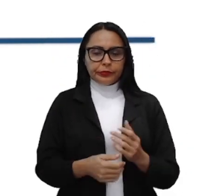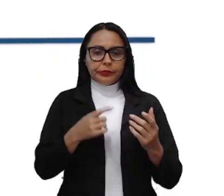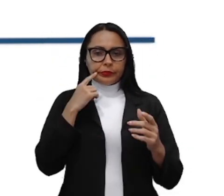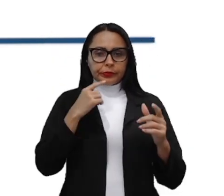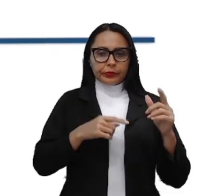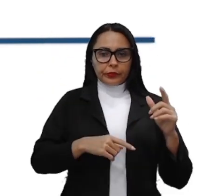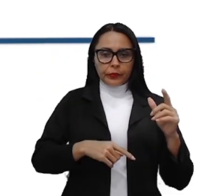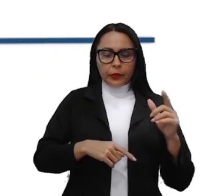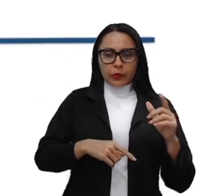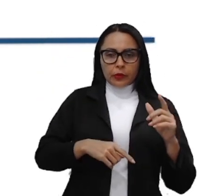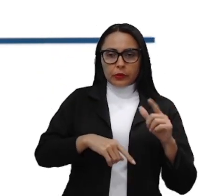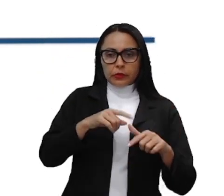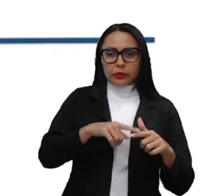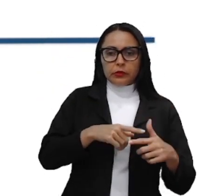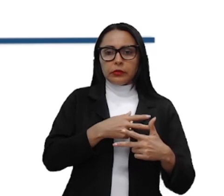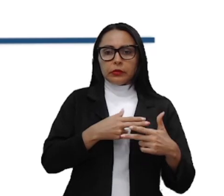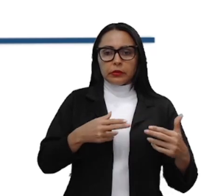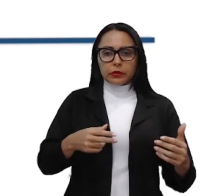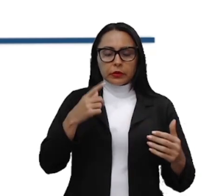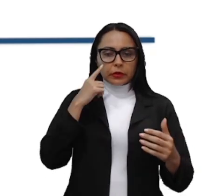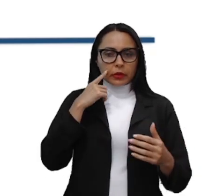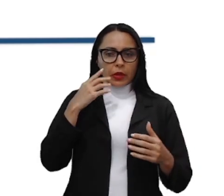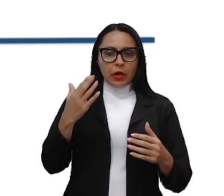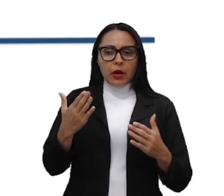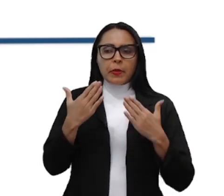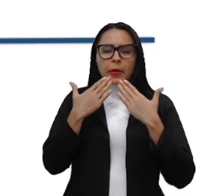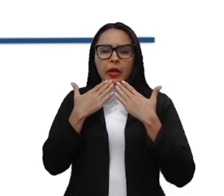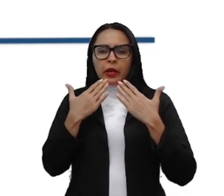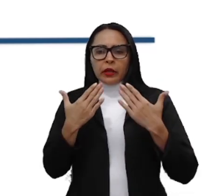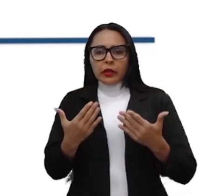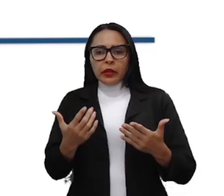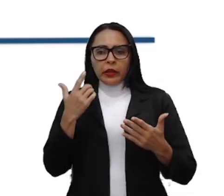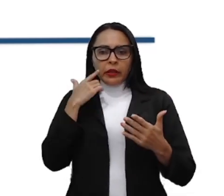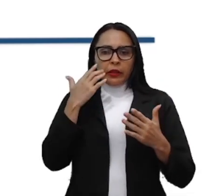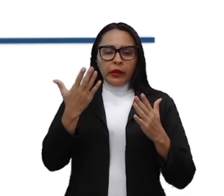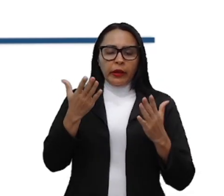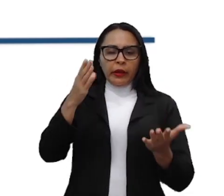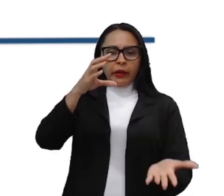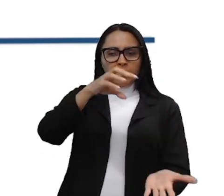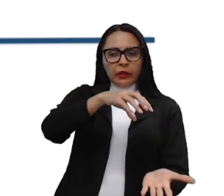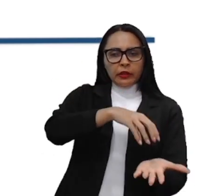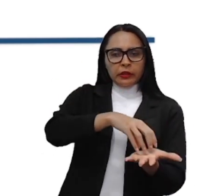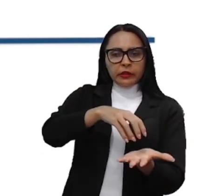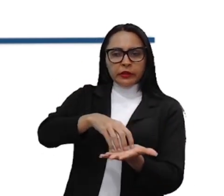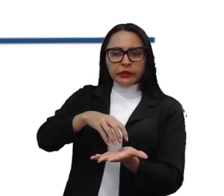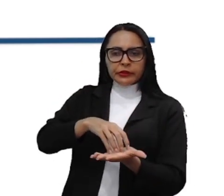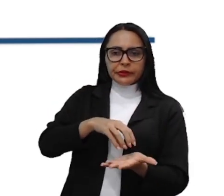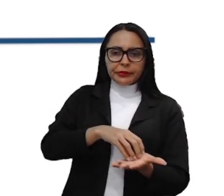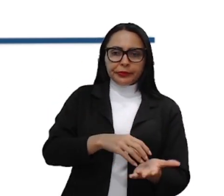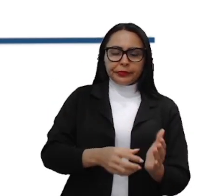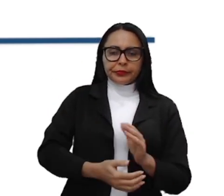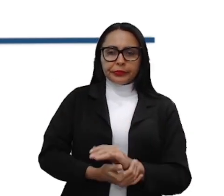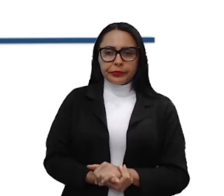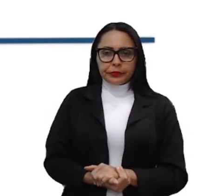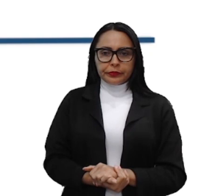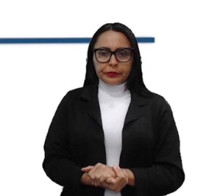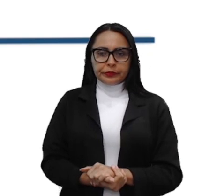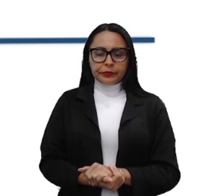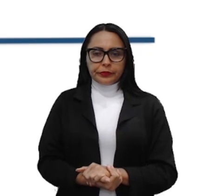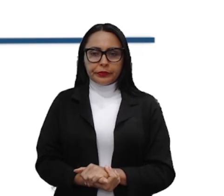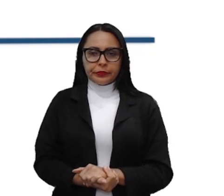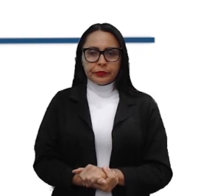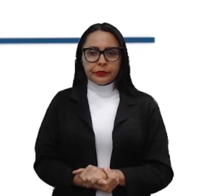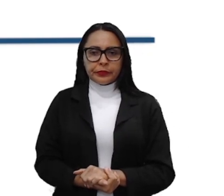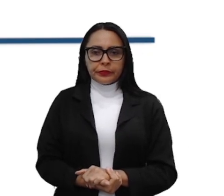fornecedor para o cliente e o fluxo de pedido vai normalmente do setor no sentido de consumidor para o